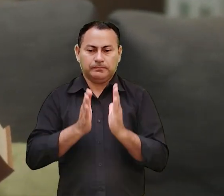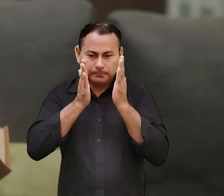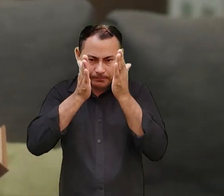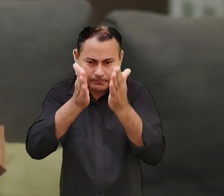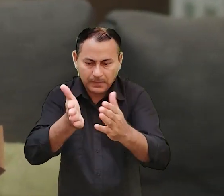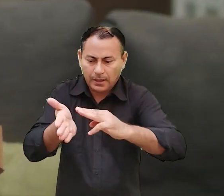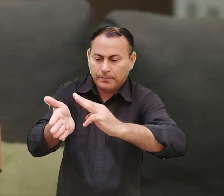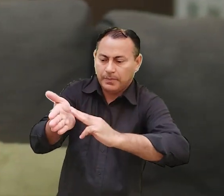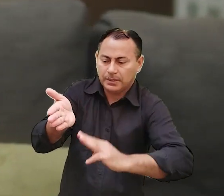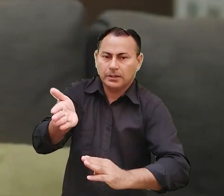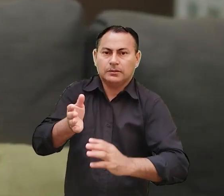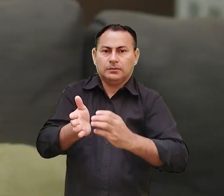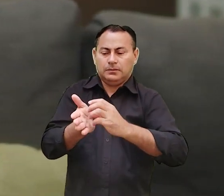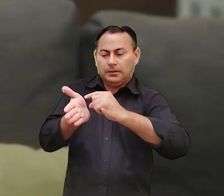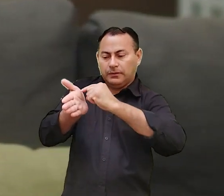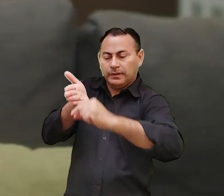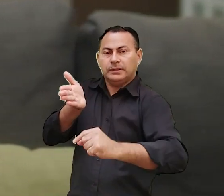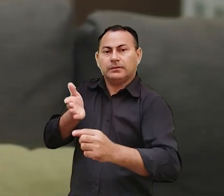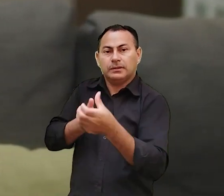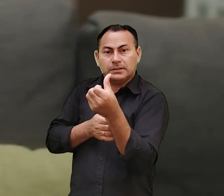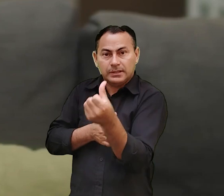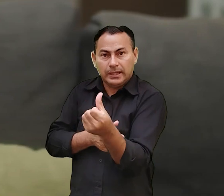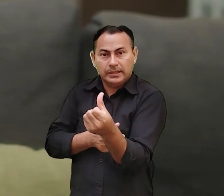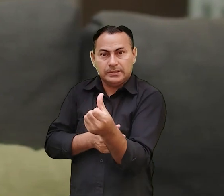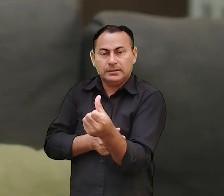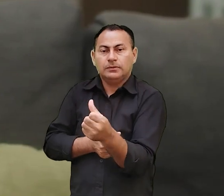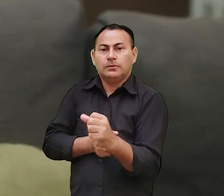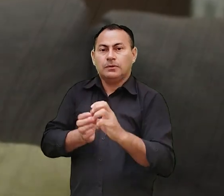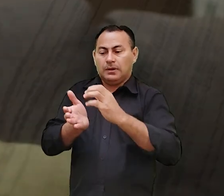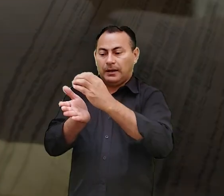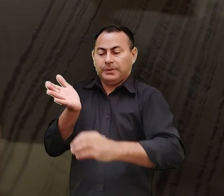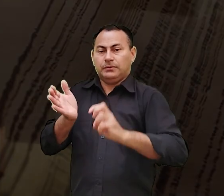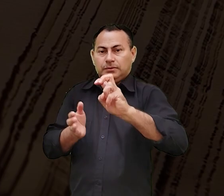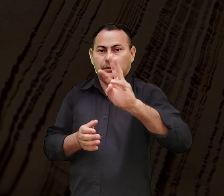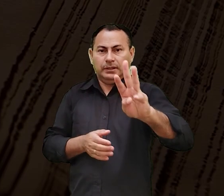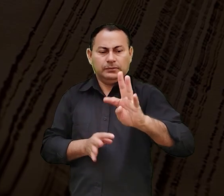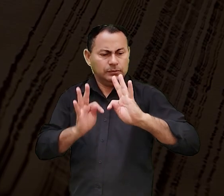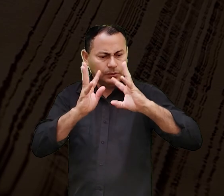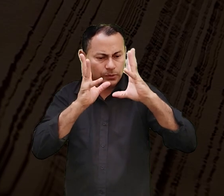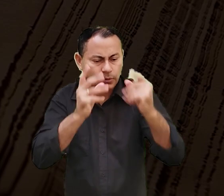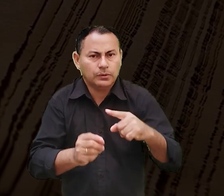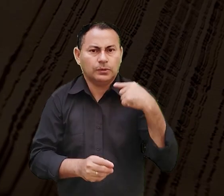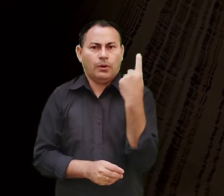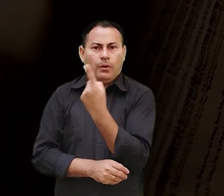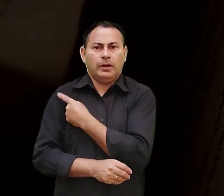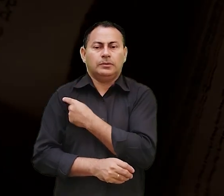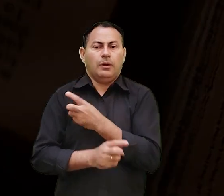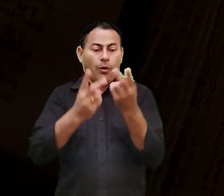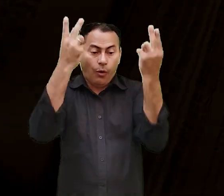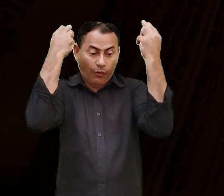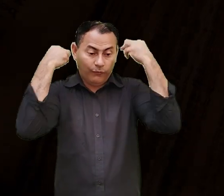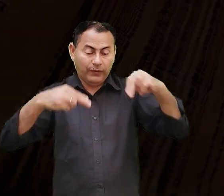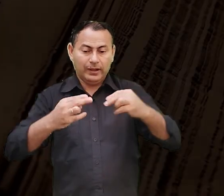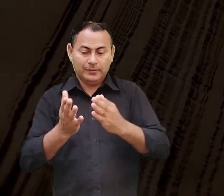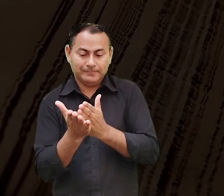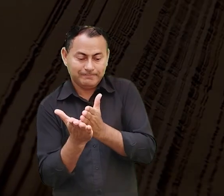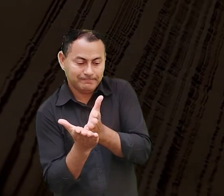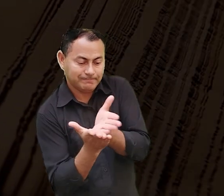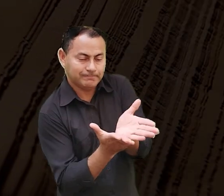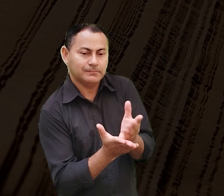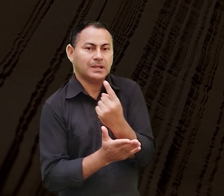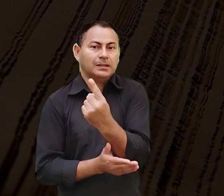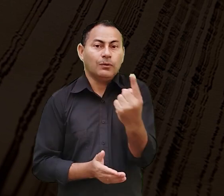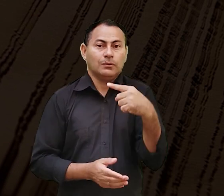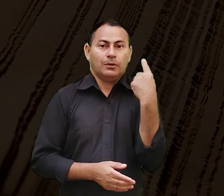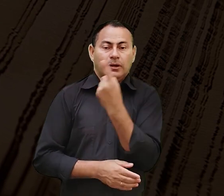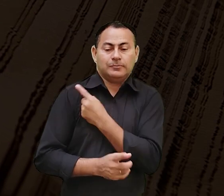O centro de sua mensagem está no versículo 6 do capítulo 53. Todos nós, tal qual ovelhas, nos desviamos,